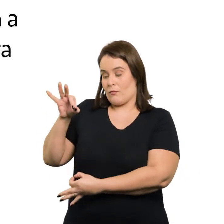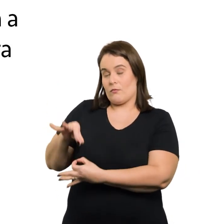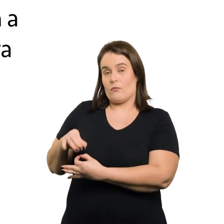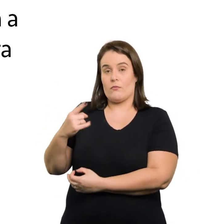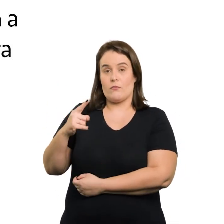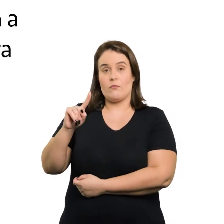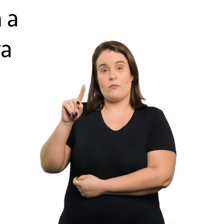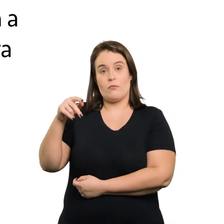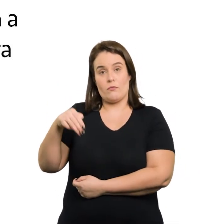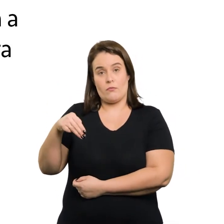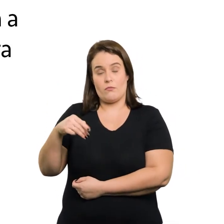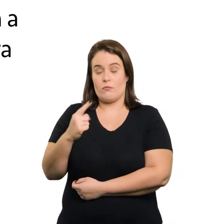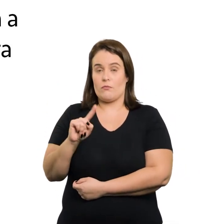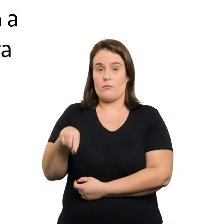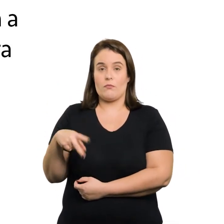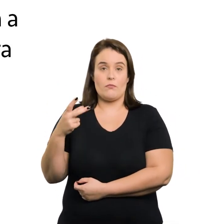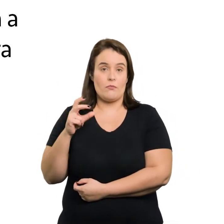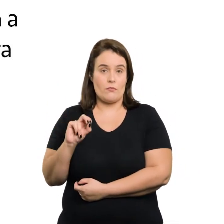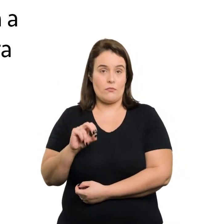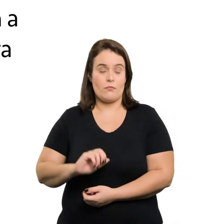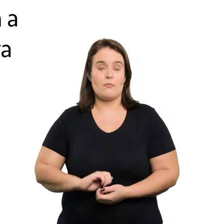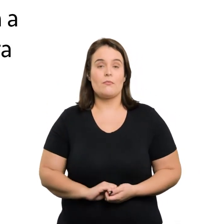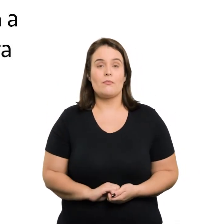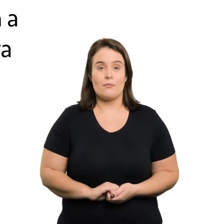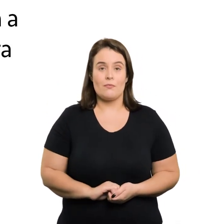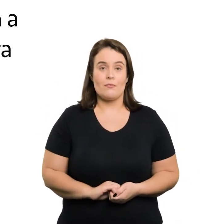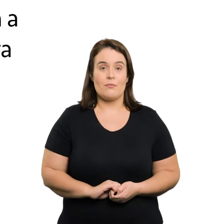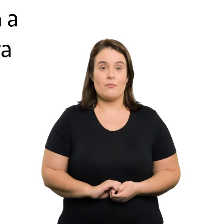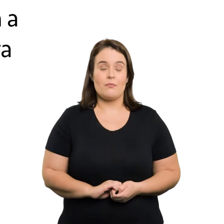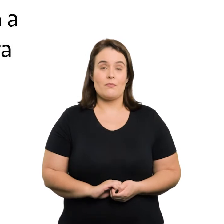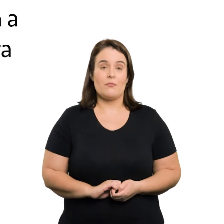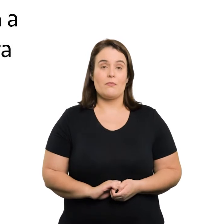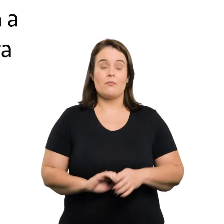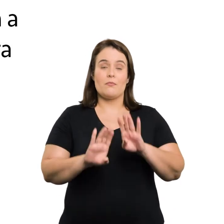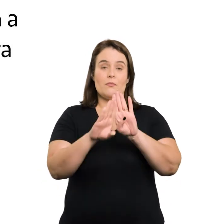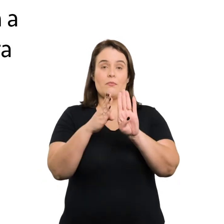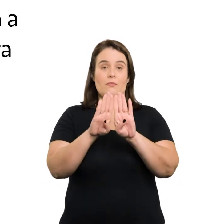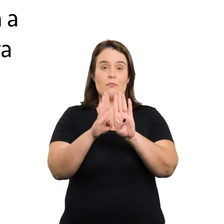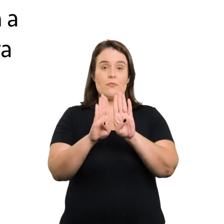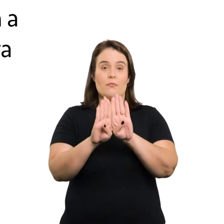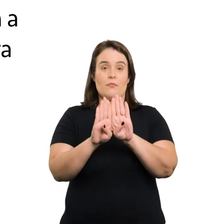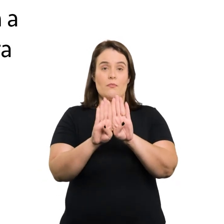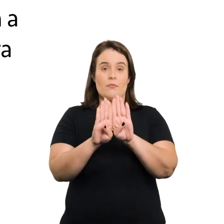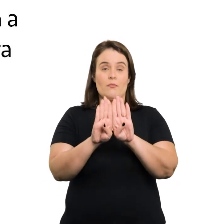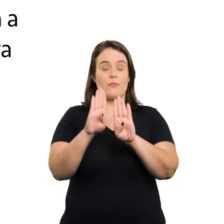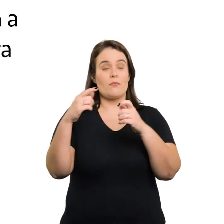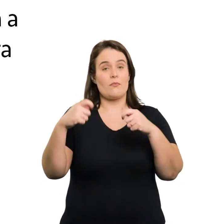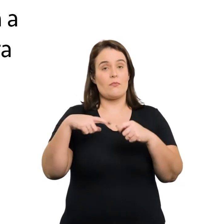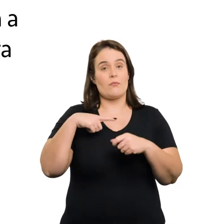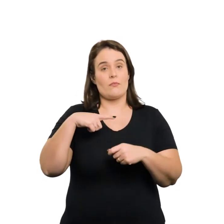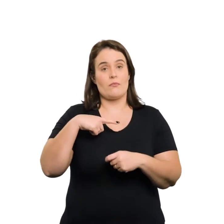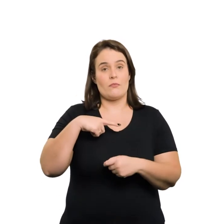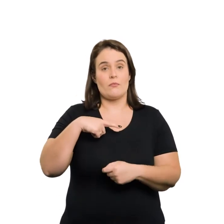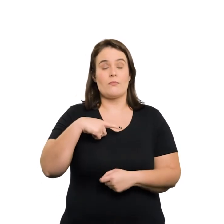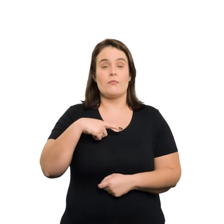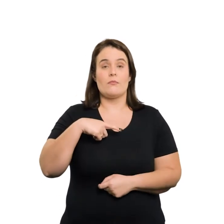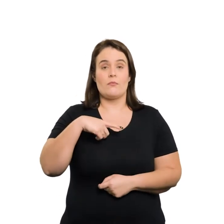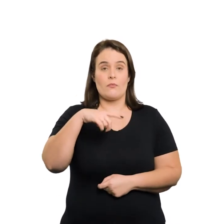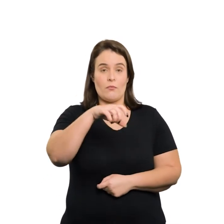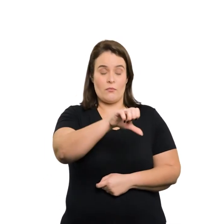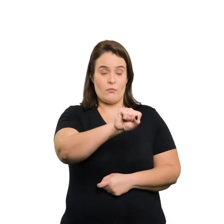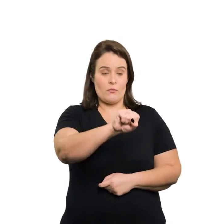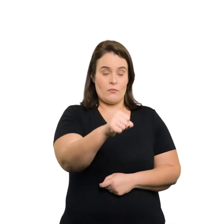e 1,20 metro. As portas de eixo vertical em sanitários e vestiários devem possuir